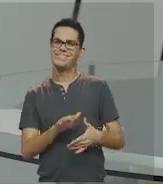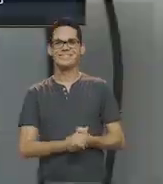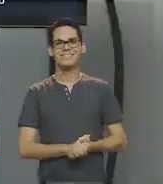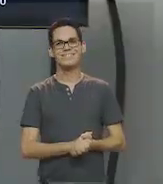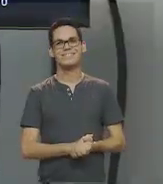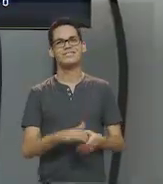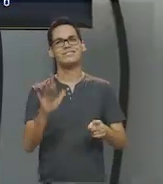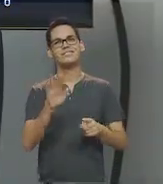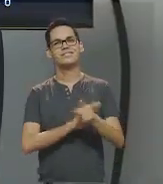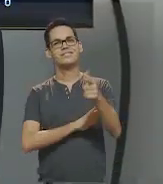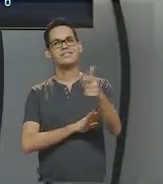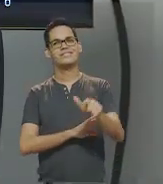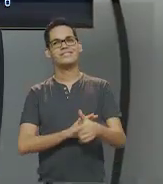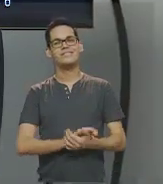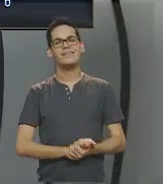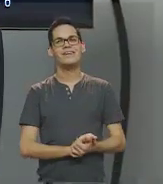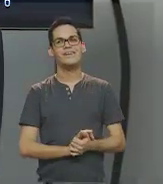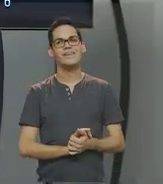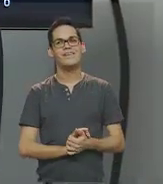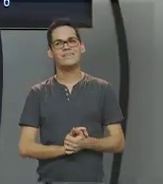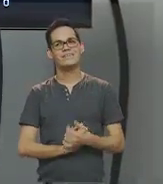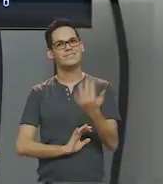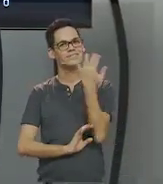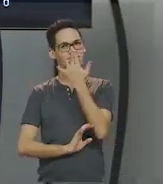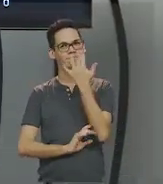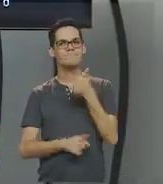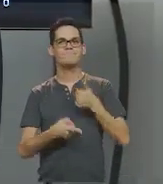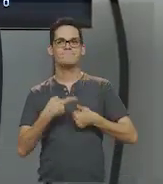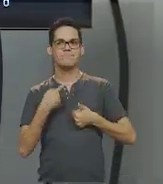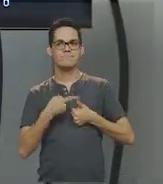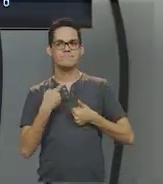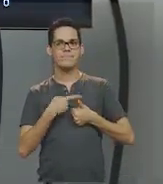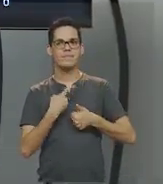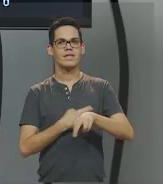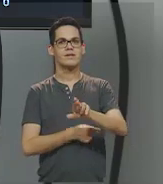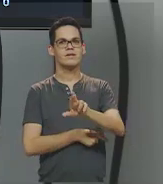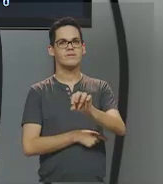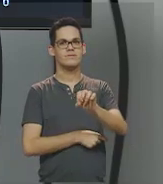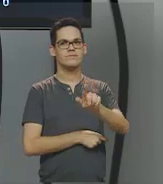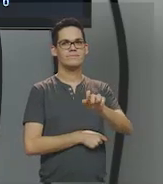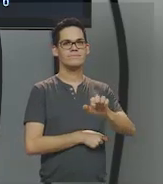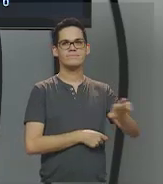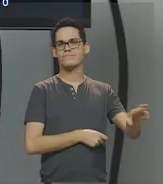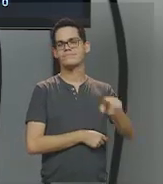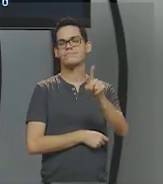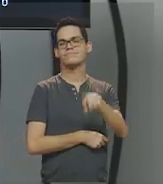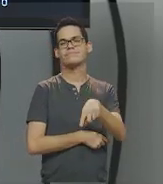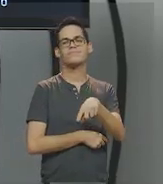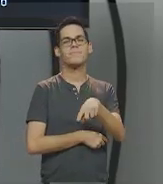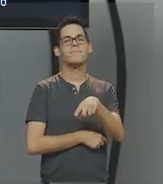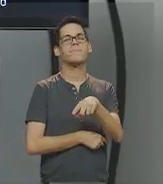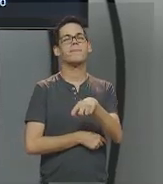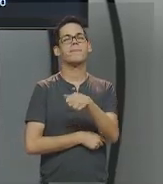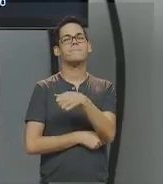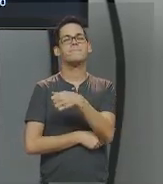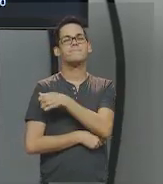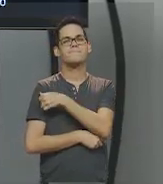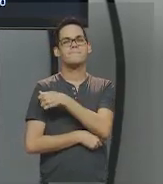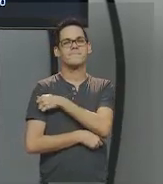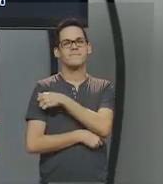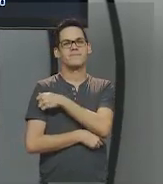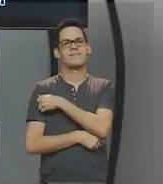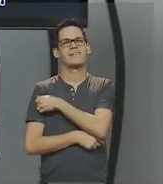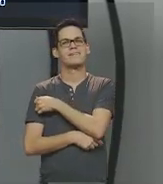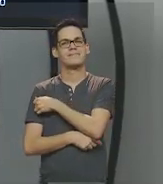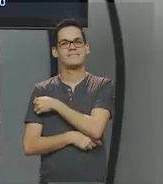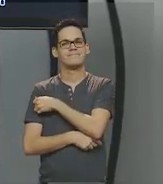A nossa próxima pergunta é, inclusive, sobre as cores primárias. É do Roger Duarte, ele é da Escola Estadual